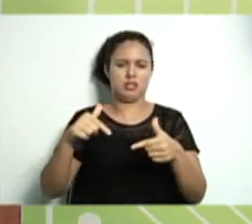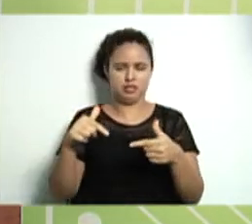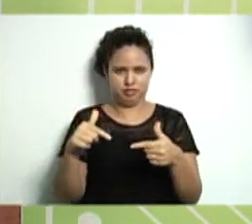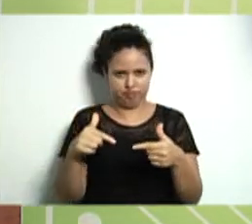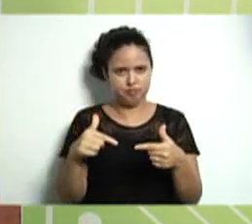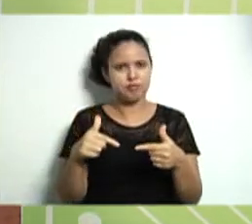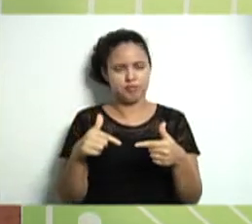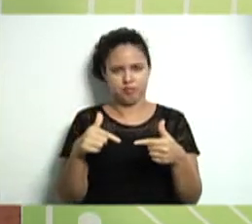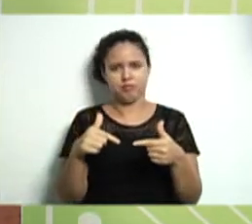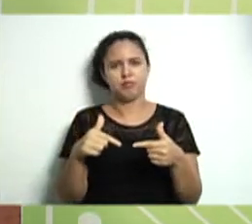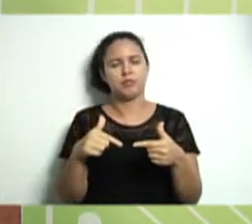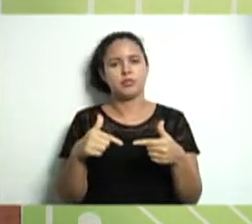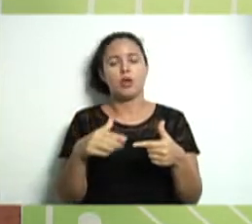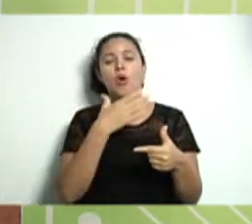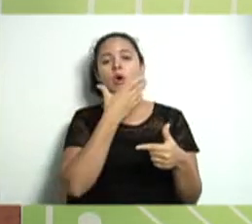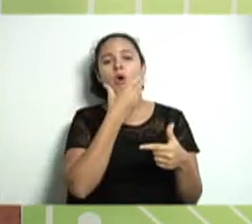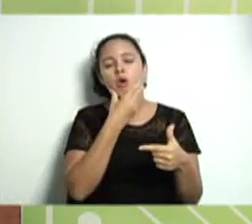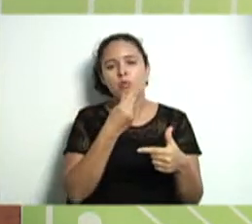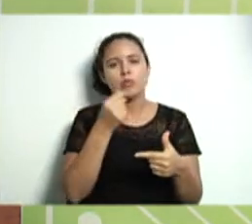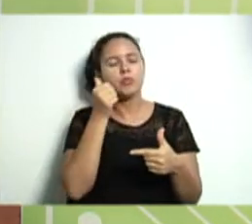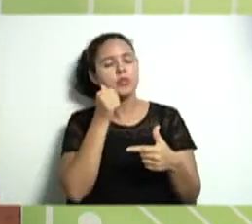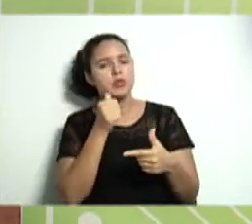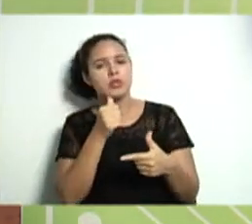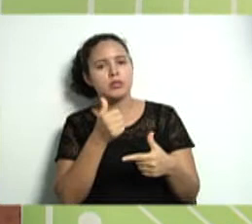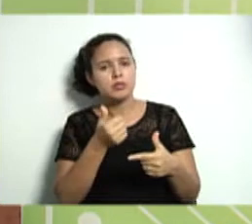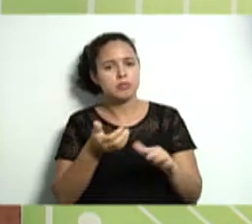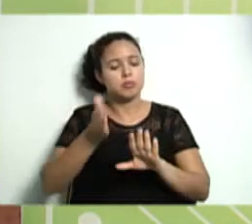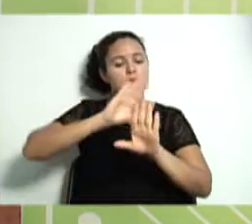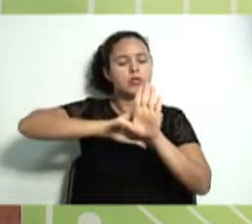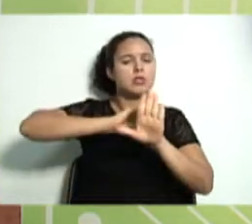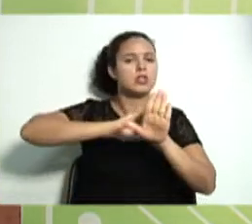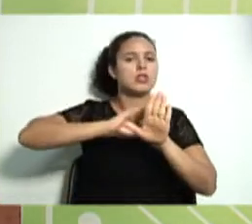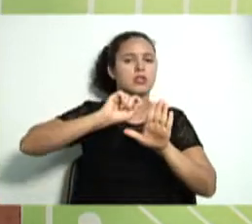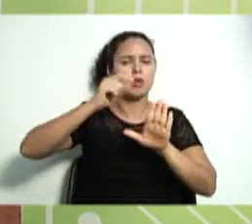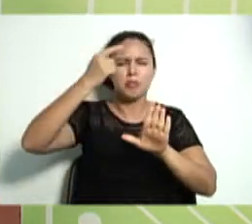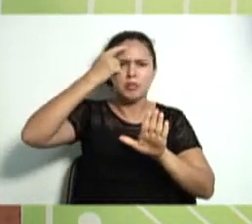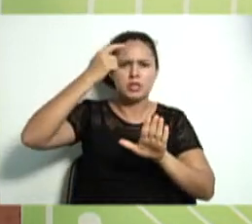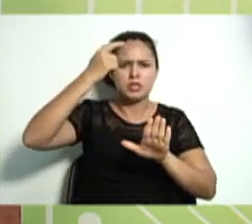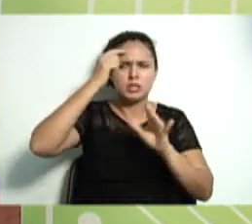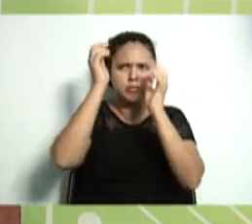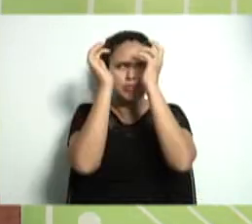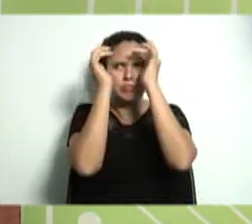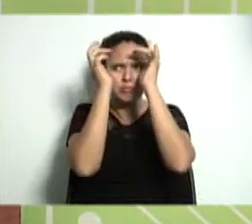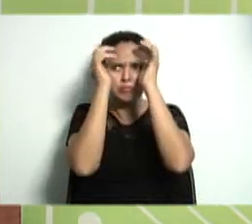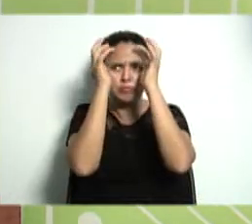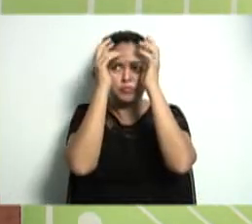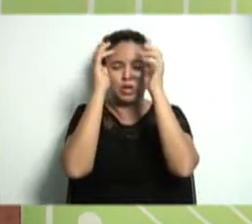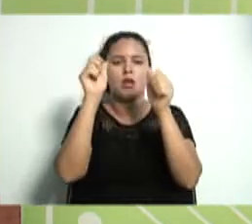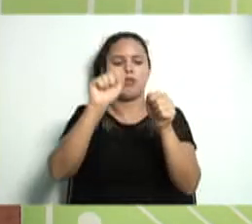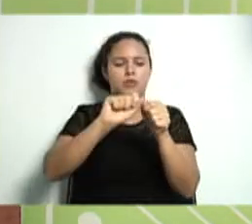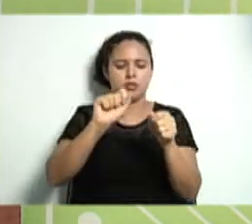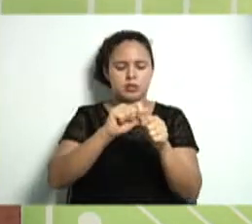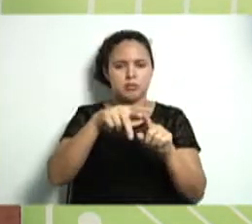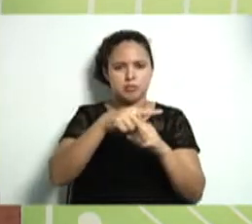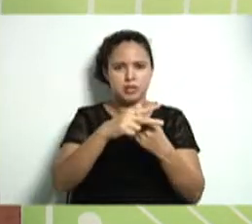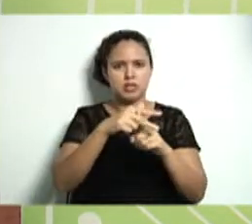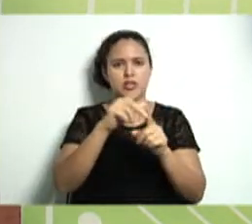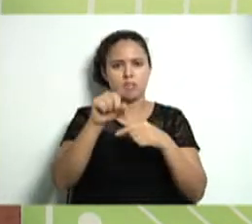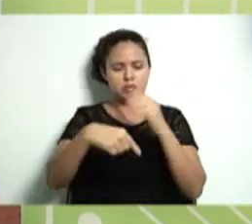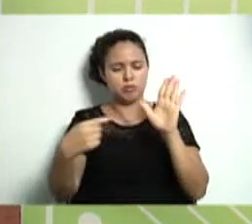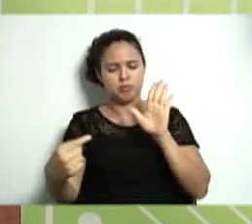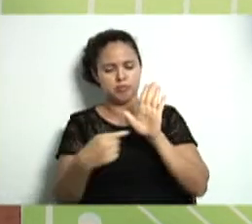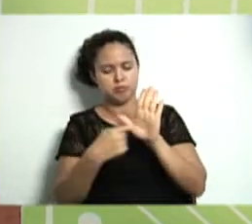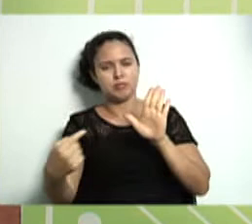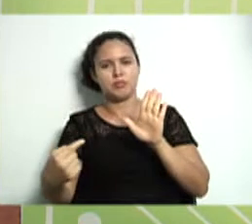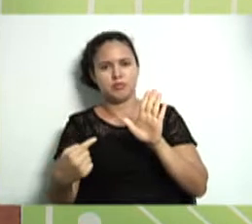a contrapartida do homem? Pensar e produzir a máquina. Depois, apertar um botão e ligar